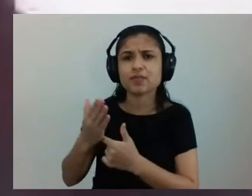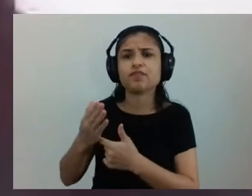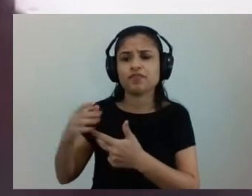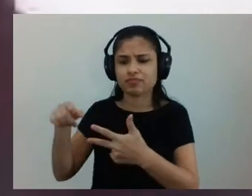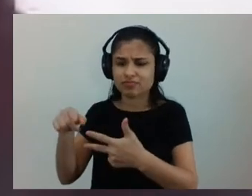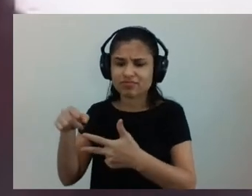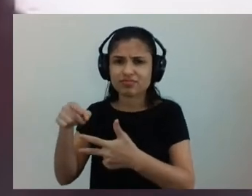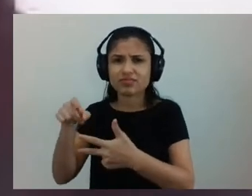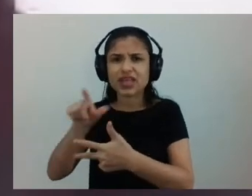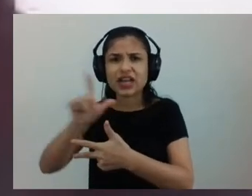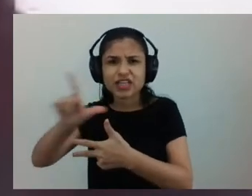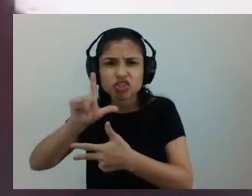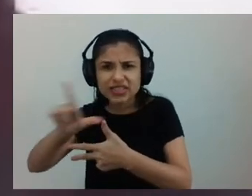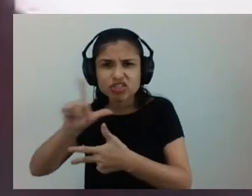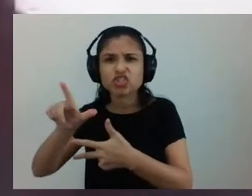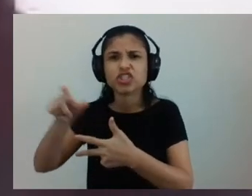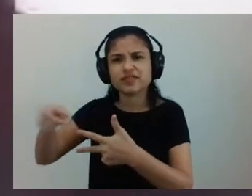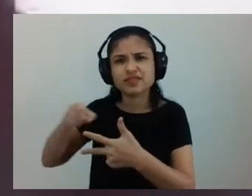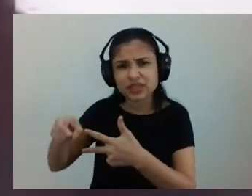Não tem dúvidas.